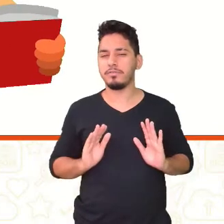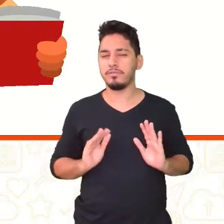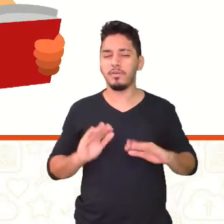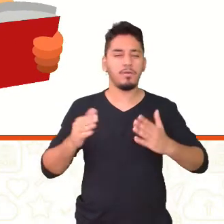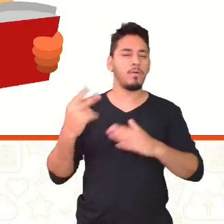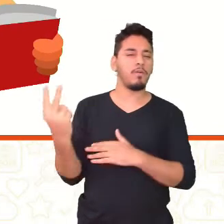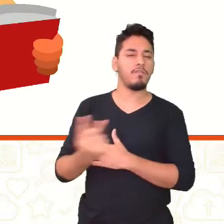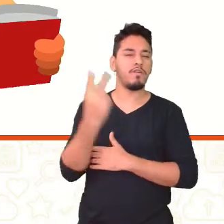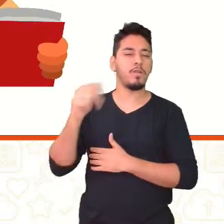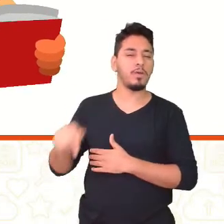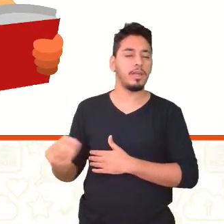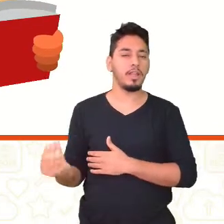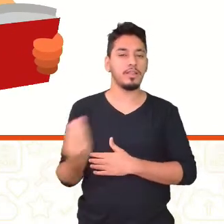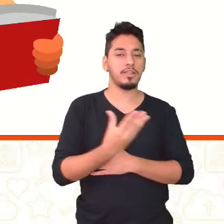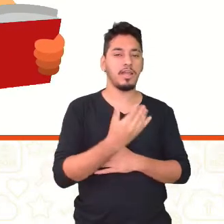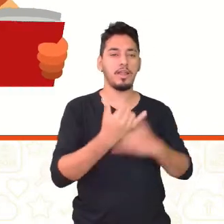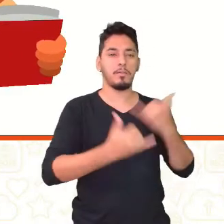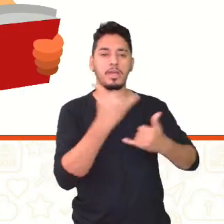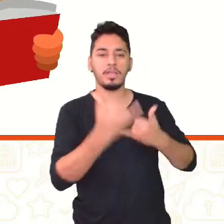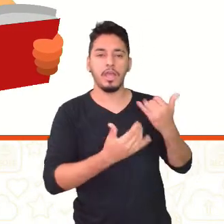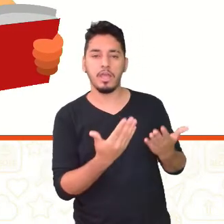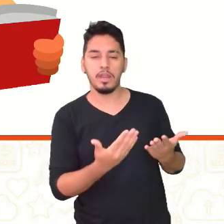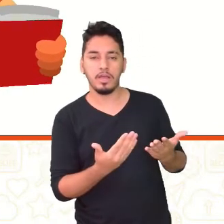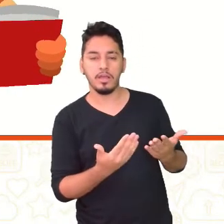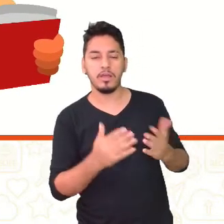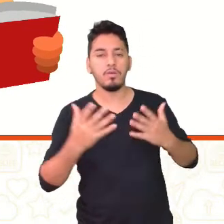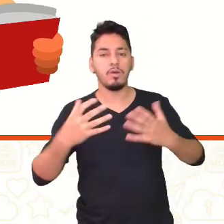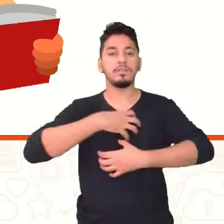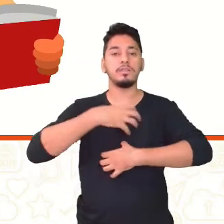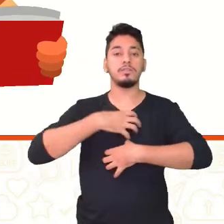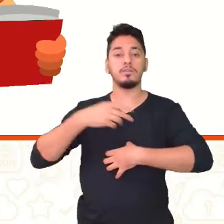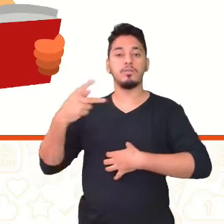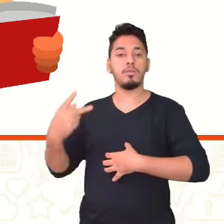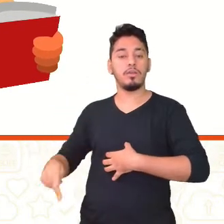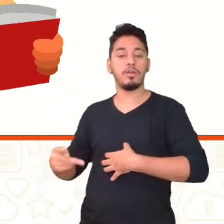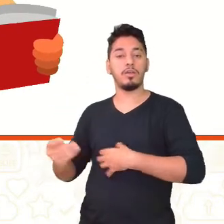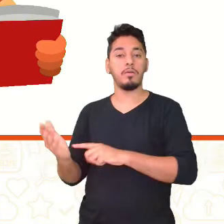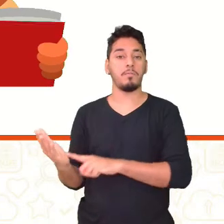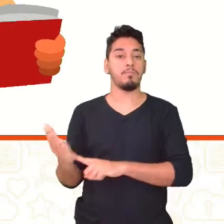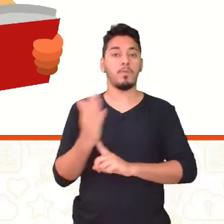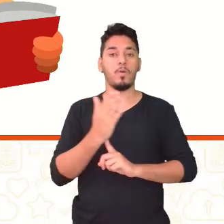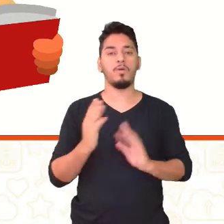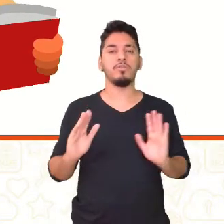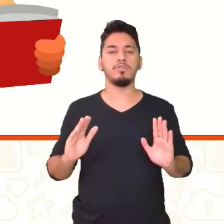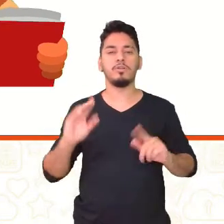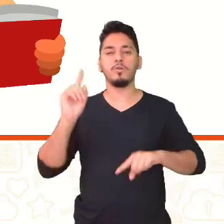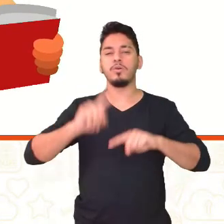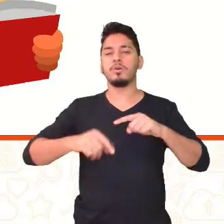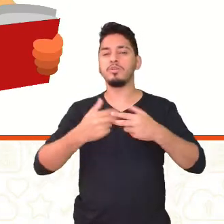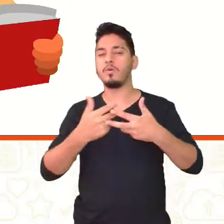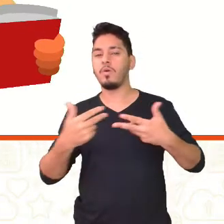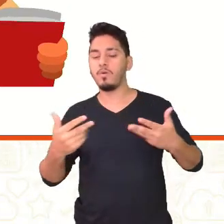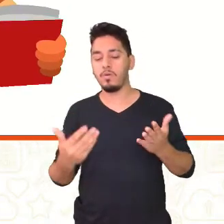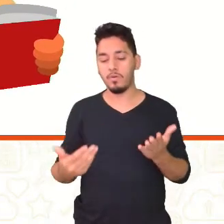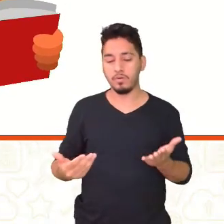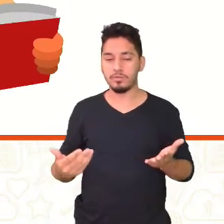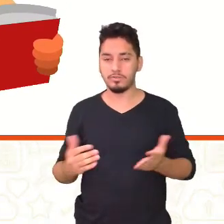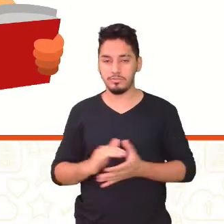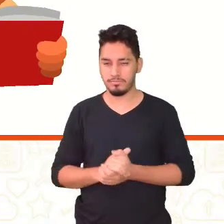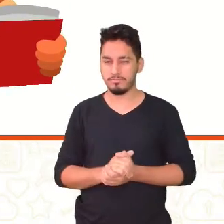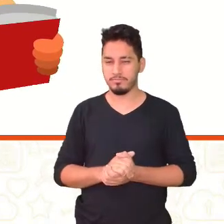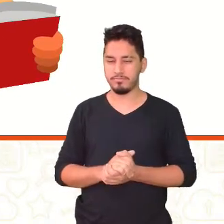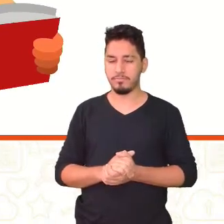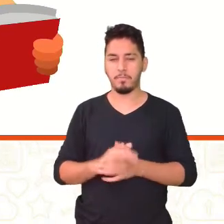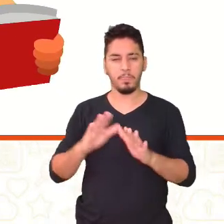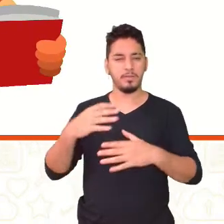valor que ele atribui àquele jogo? Né? Que tipo de sensação ele evidencia interagindo com determinados tipos de material? Então,